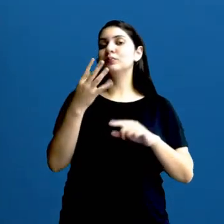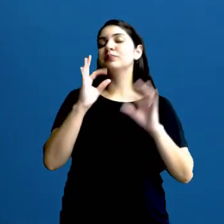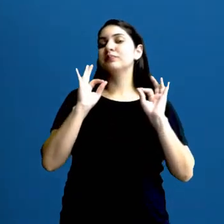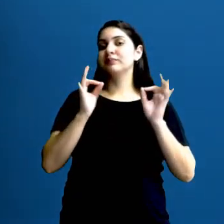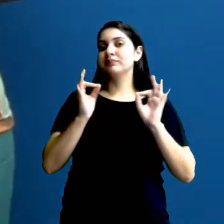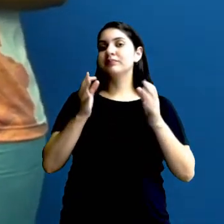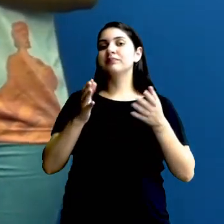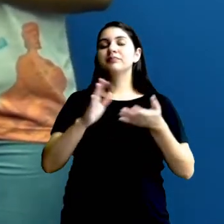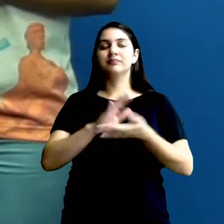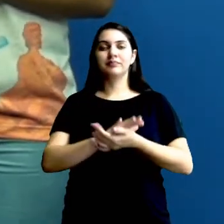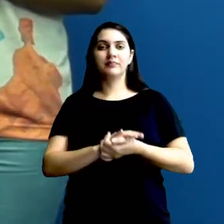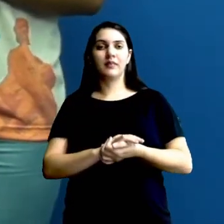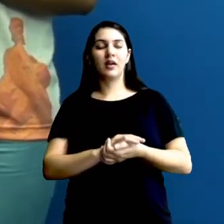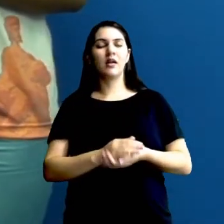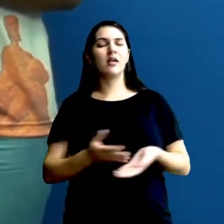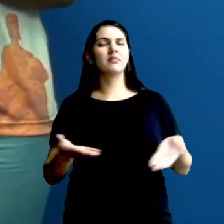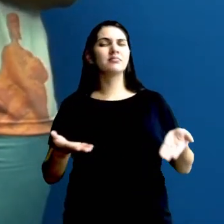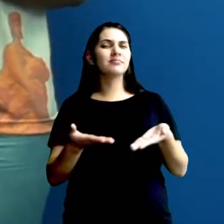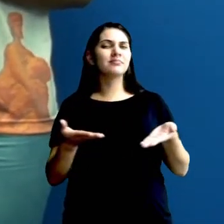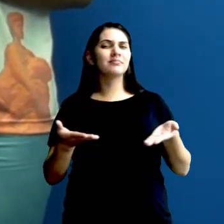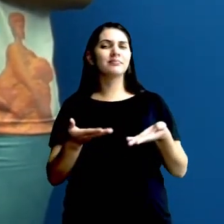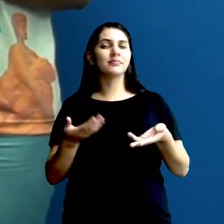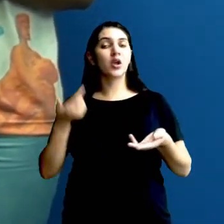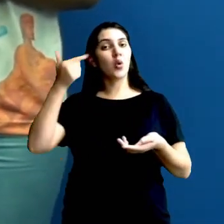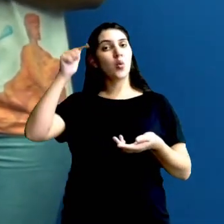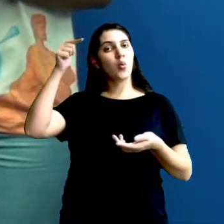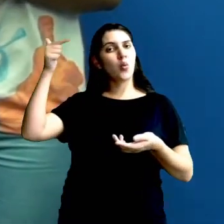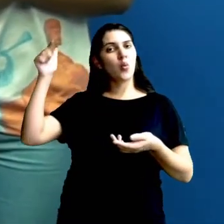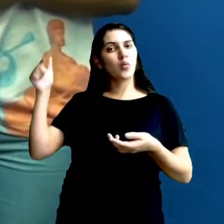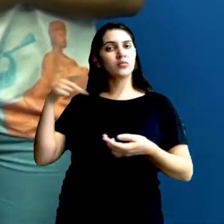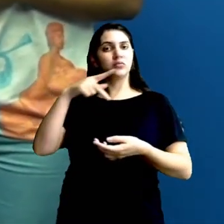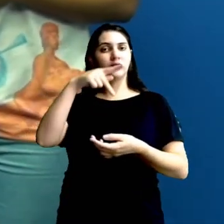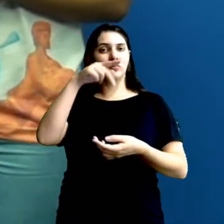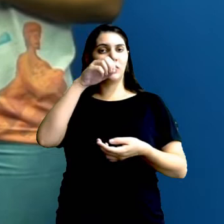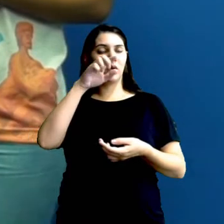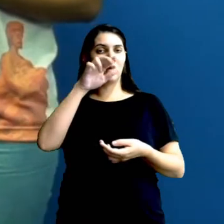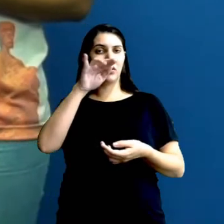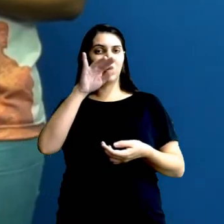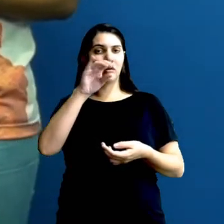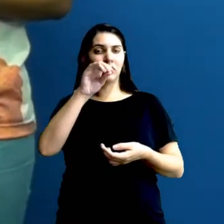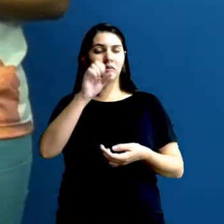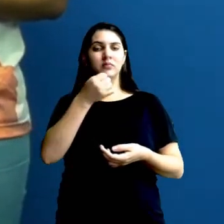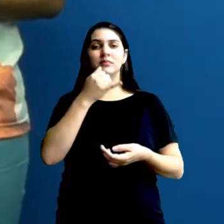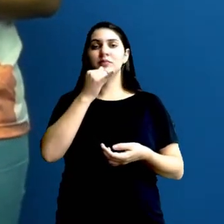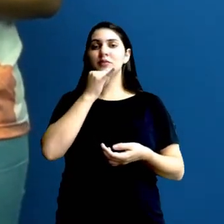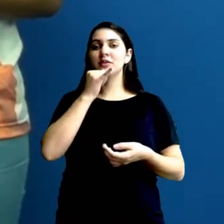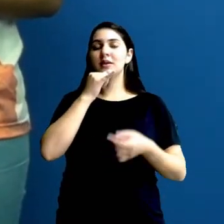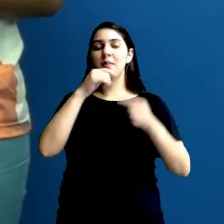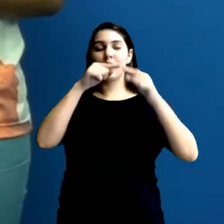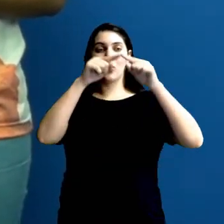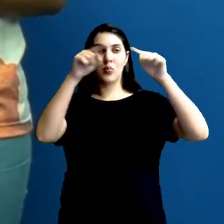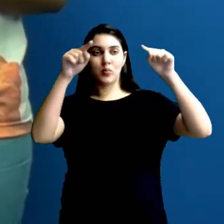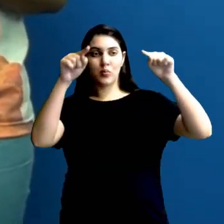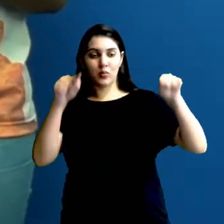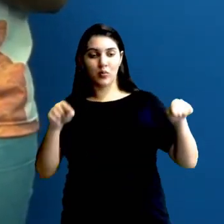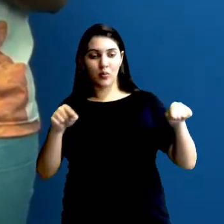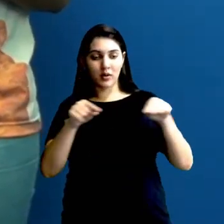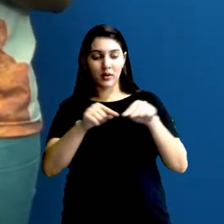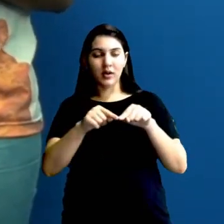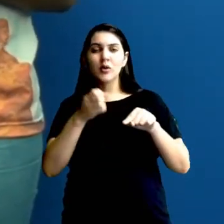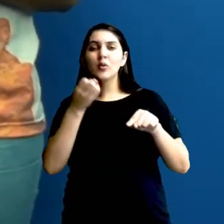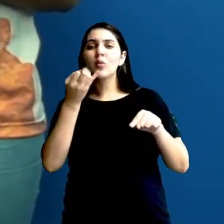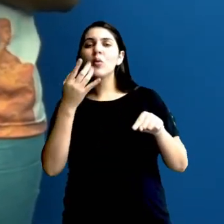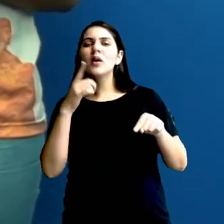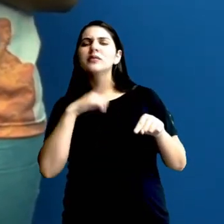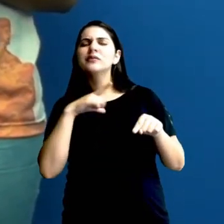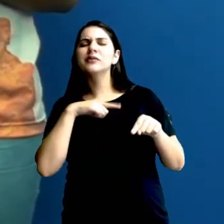3. Então aqui, em outros polígonos, por exemplo, o polígono quadrado. Quantos